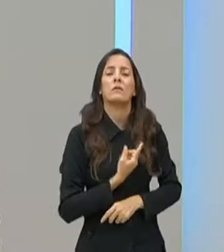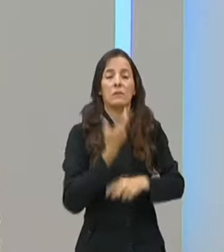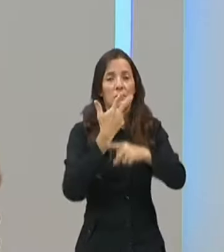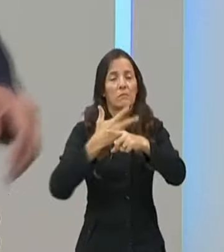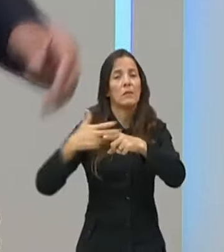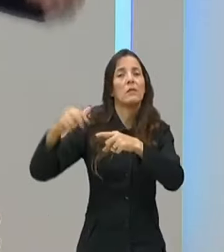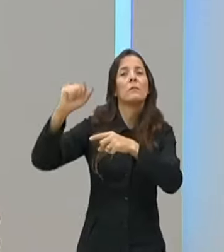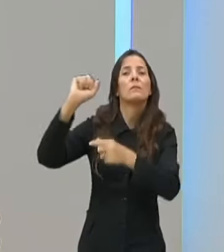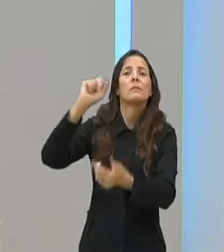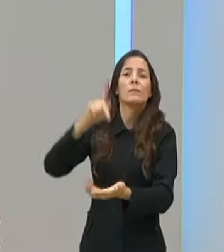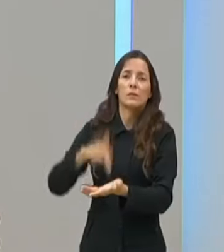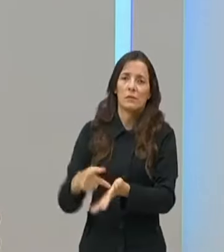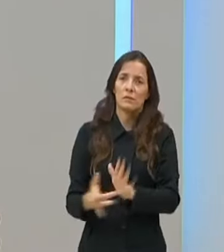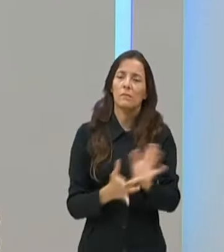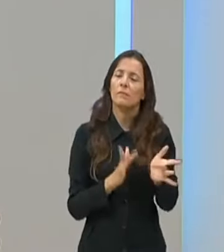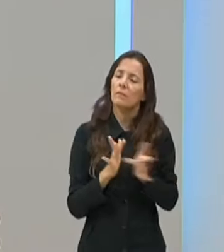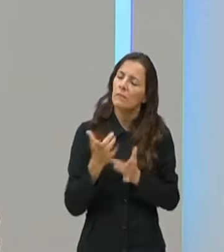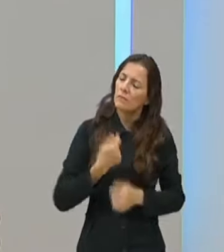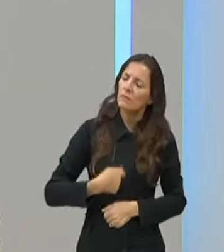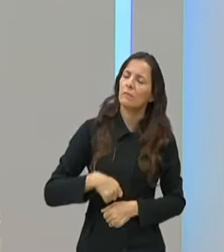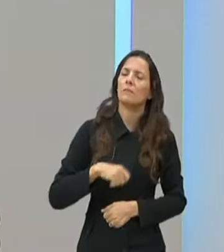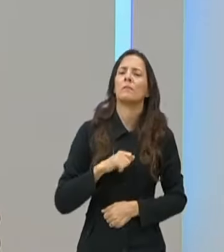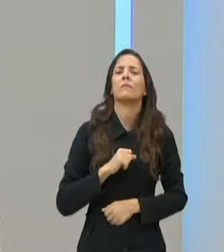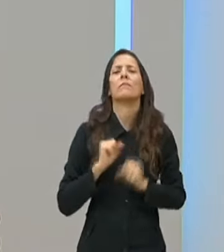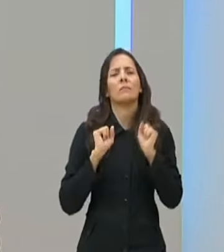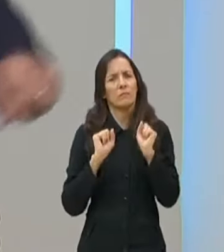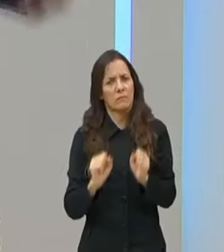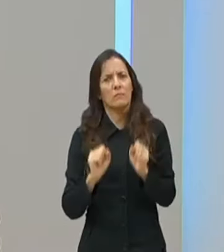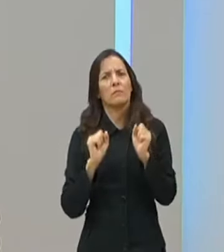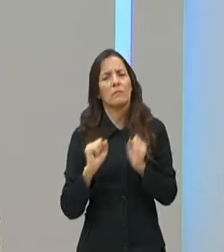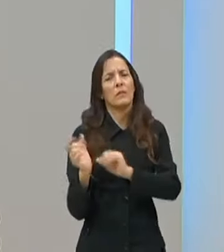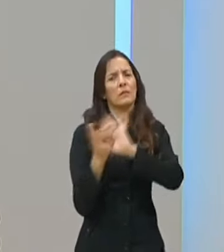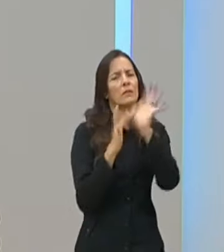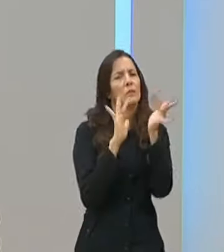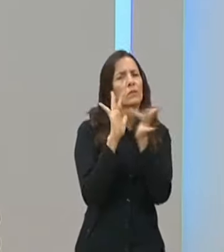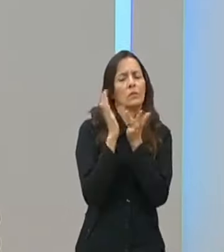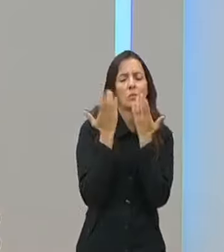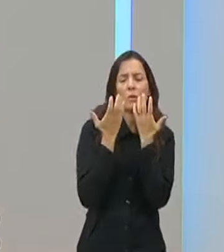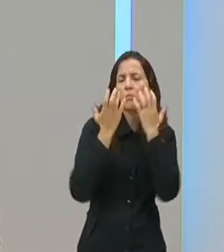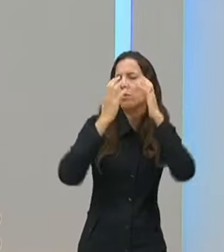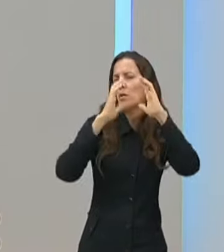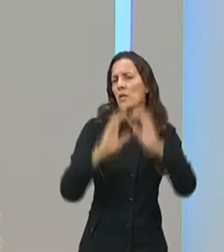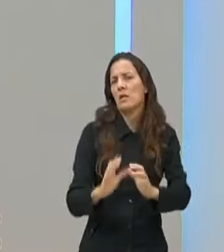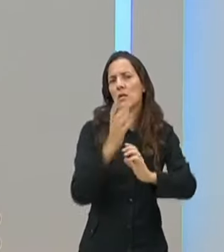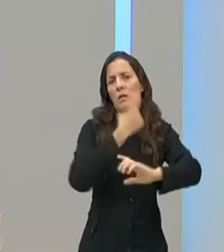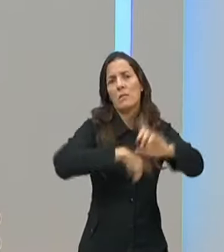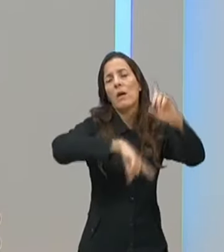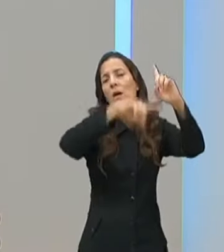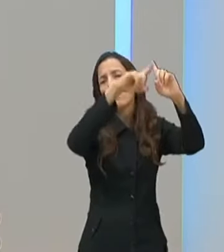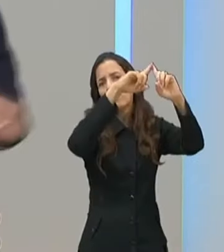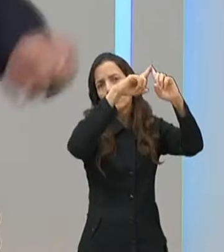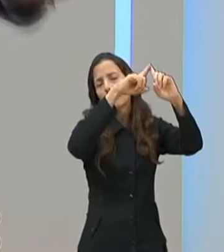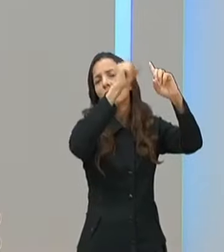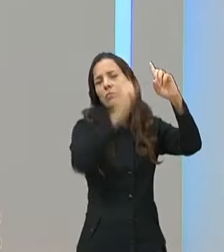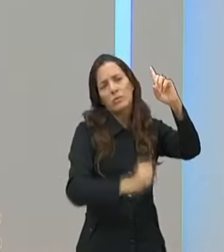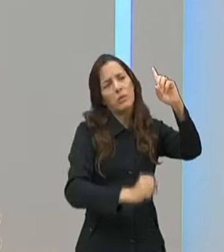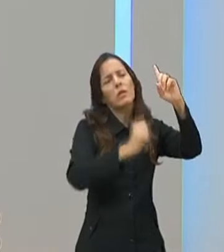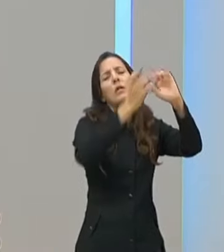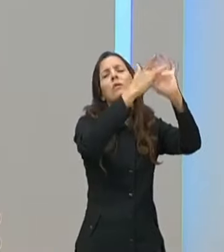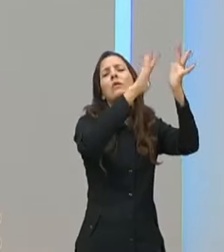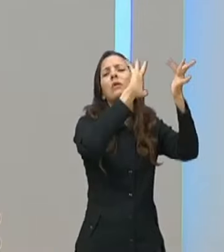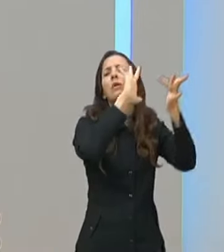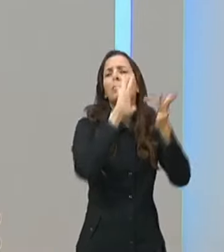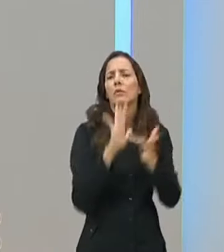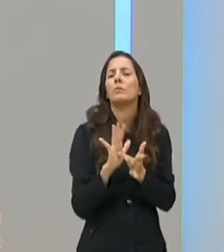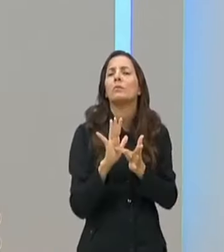vencedores. Jesus podia não subir na cruz, Jesus podia até descer dela, mas ele tomou